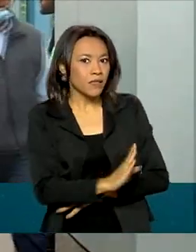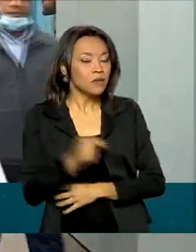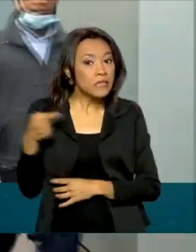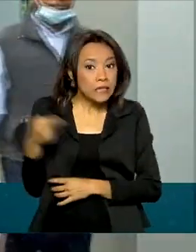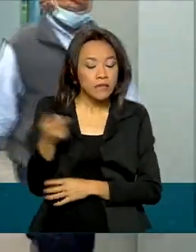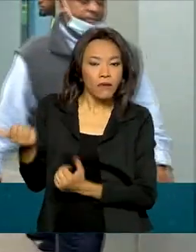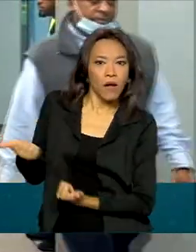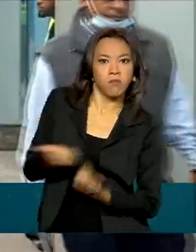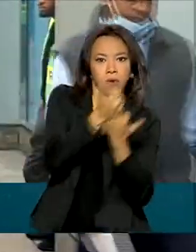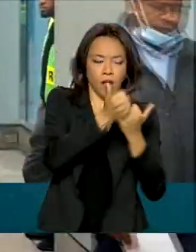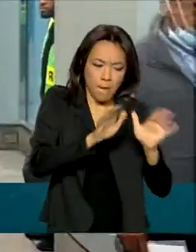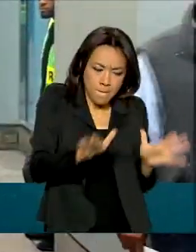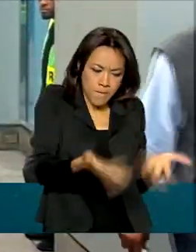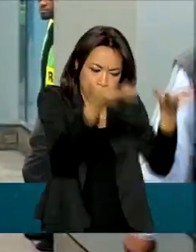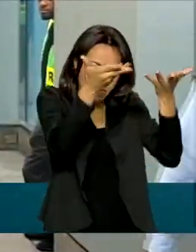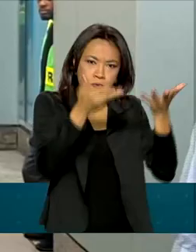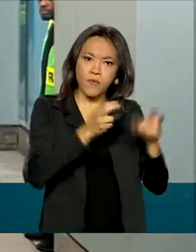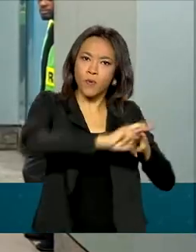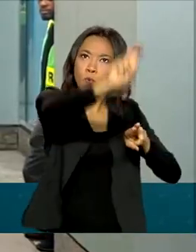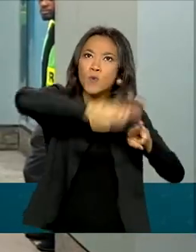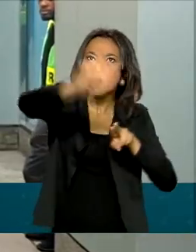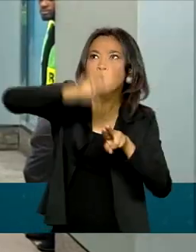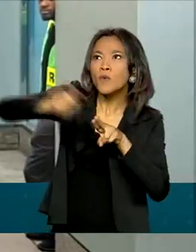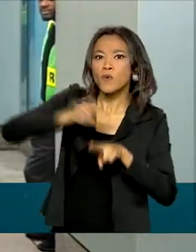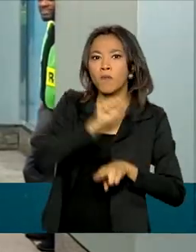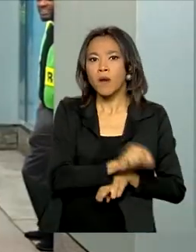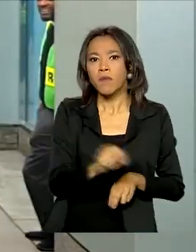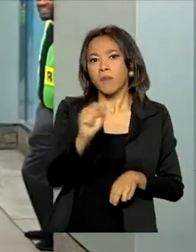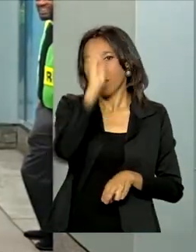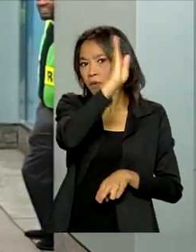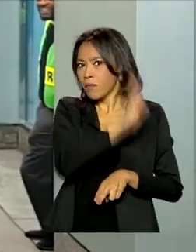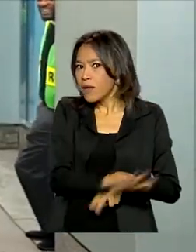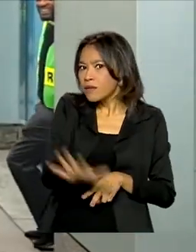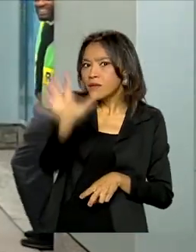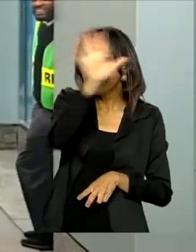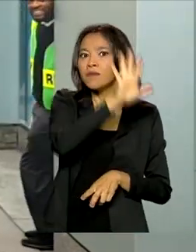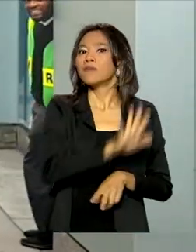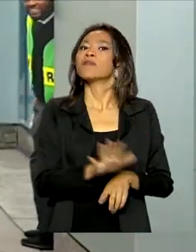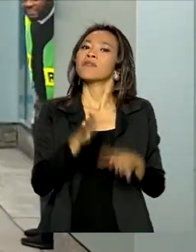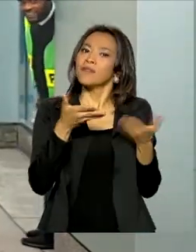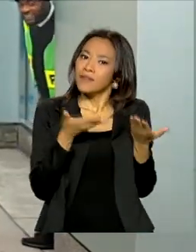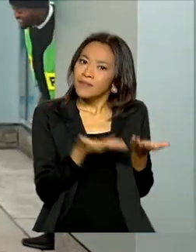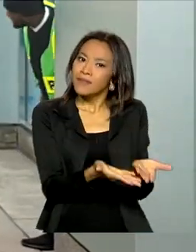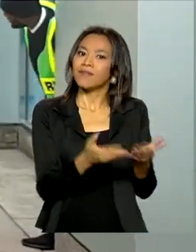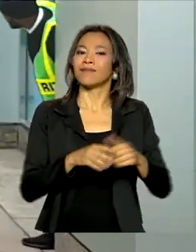impulso ferroviário que vai nos proporcionar um reequilíbrio, um redesenho da nossa matriz de transportes.